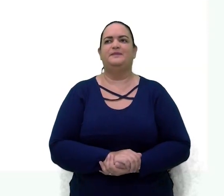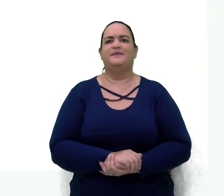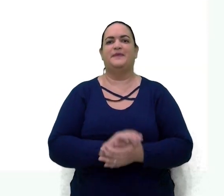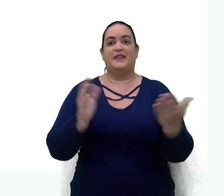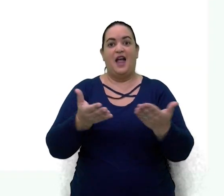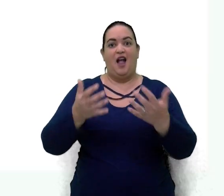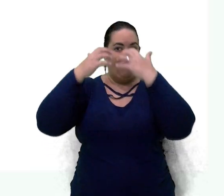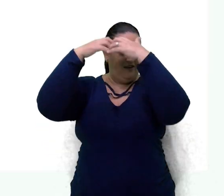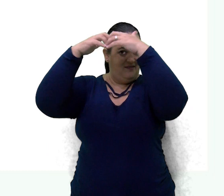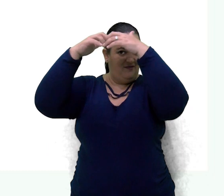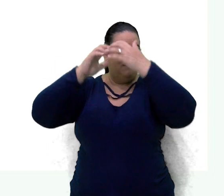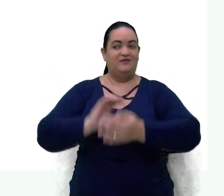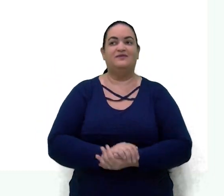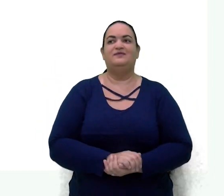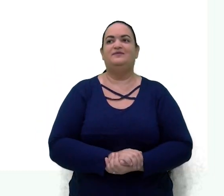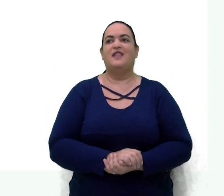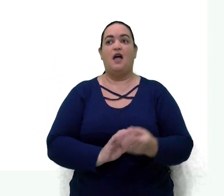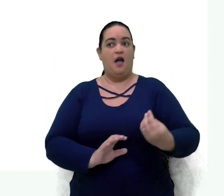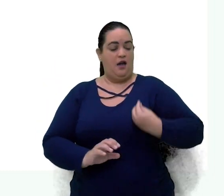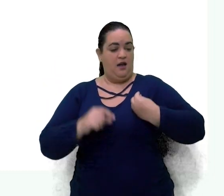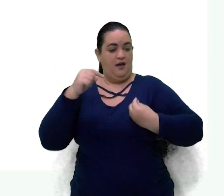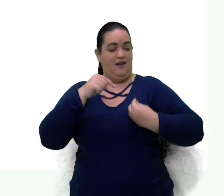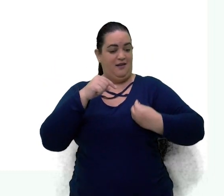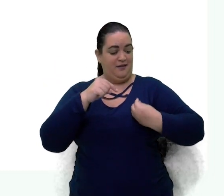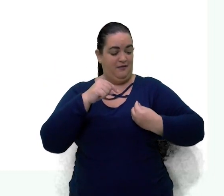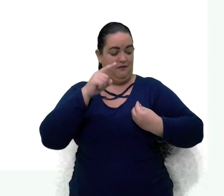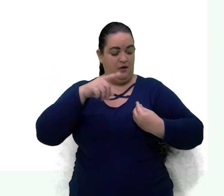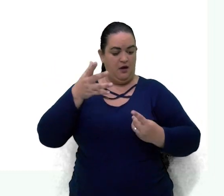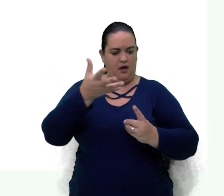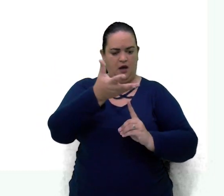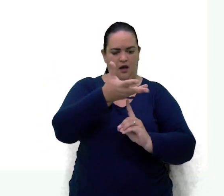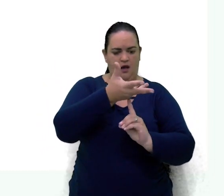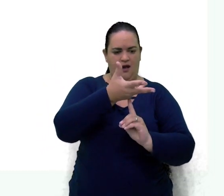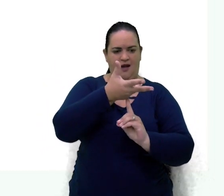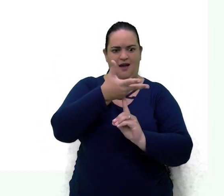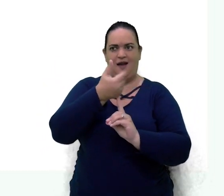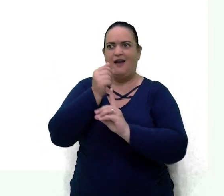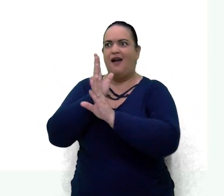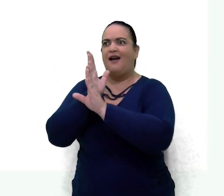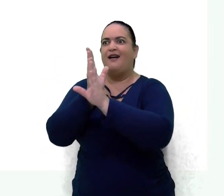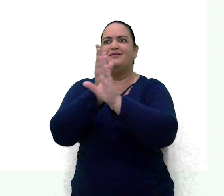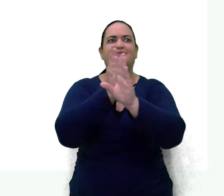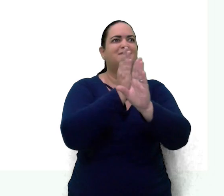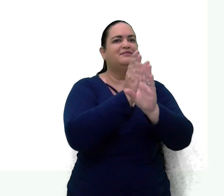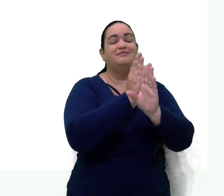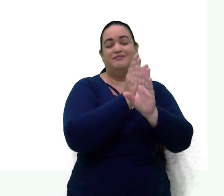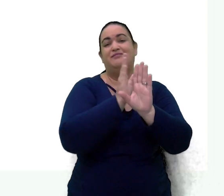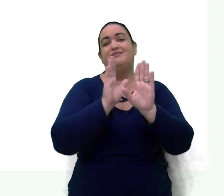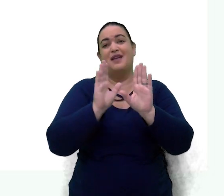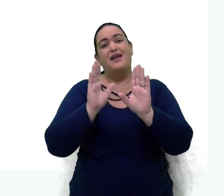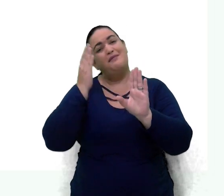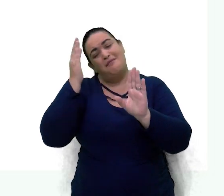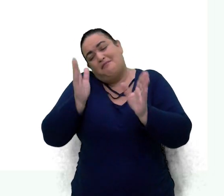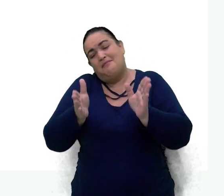Para a nossa reflexão, a vida é a arte do encontro, embora haja tanto desencontro pela vida, assim